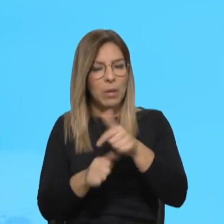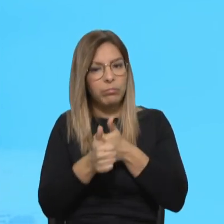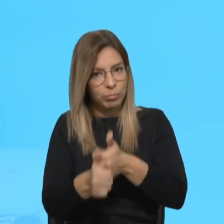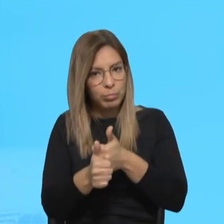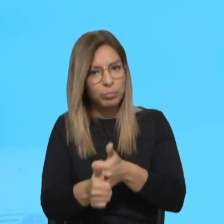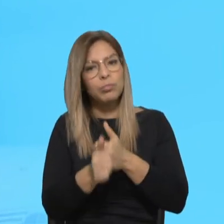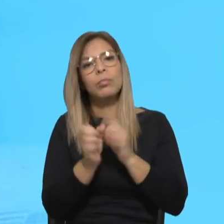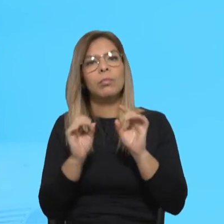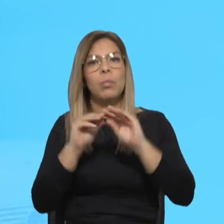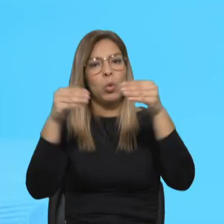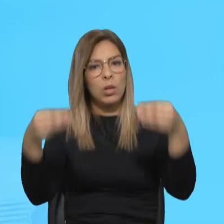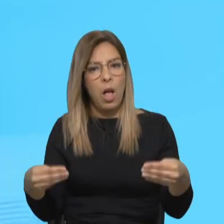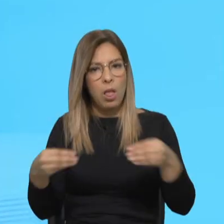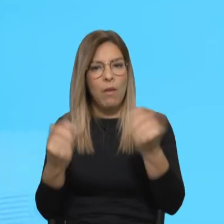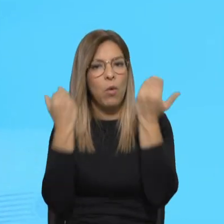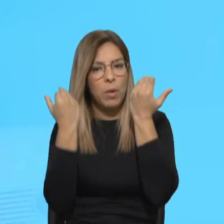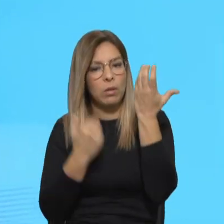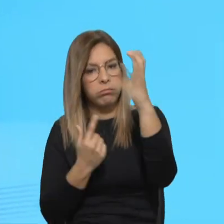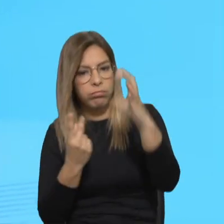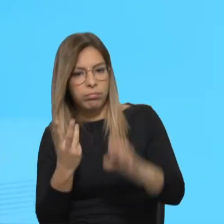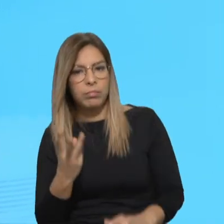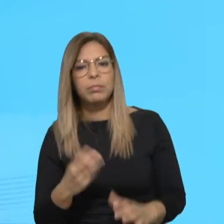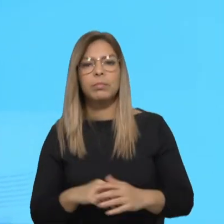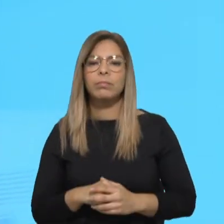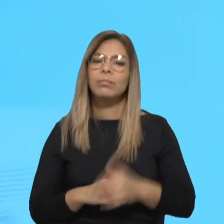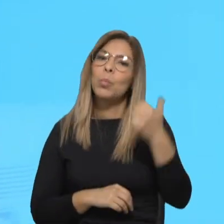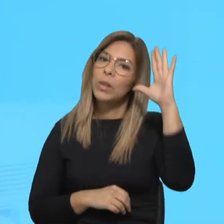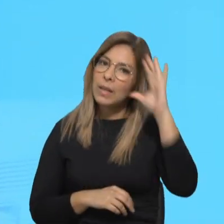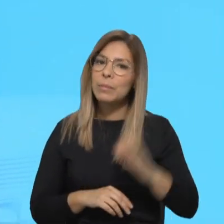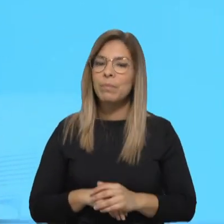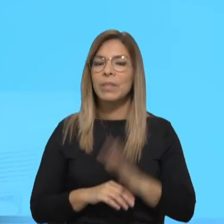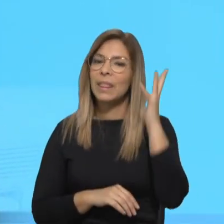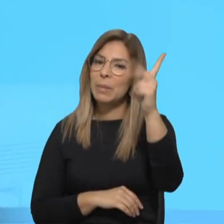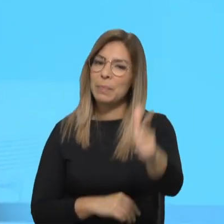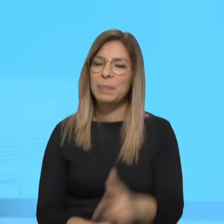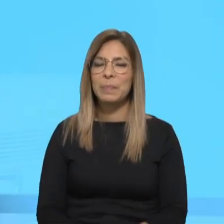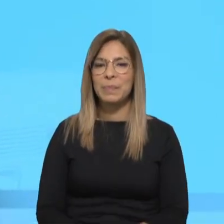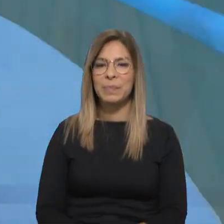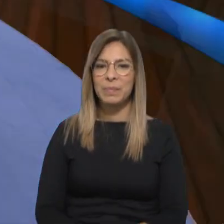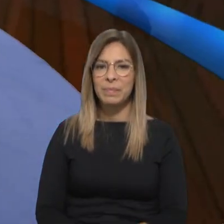Eclésia, onde publicamos informação a cada momento. Votos de uma ótima tarde e até amanhã, se Deus quiser.